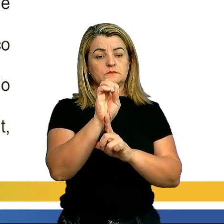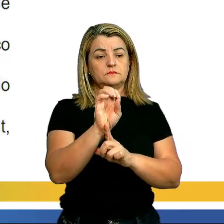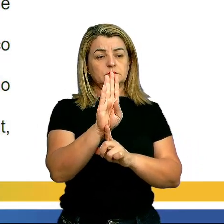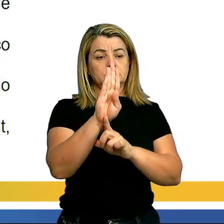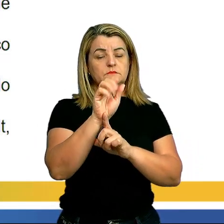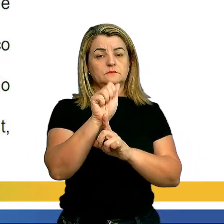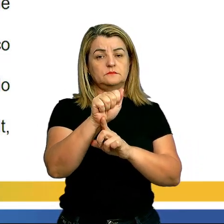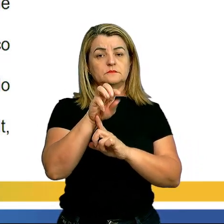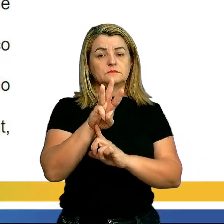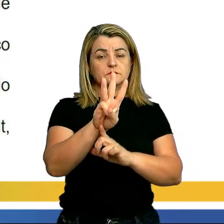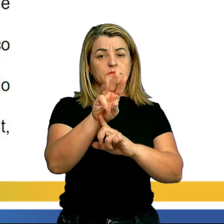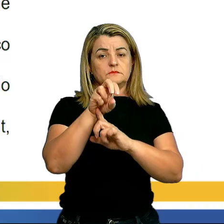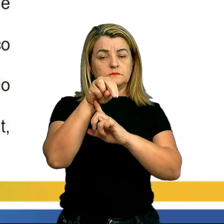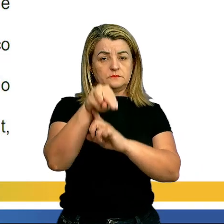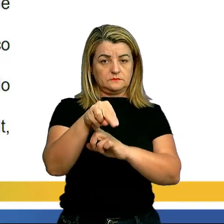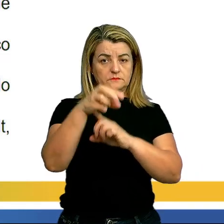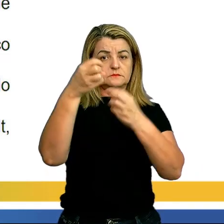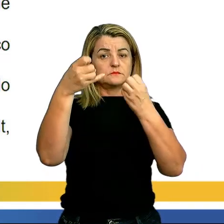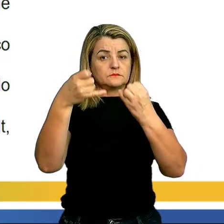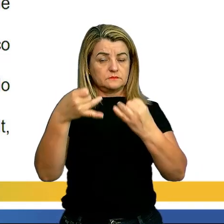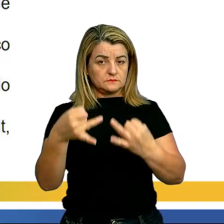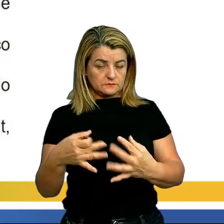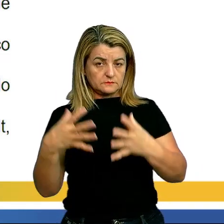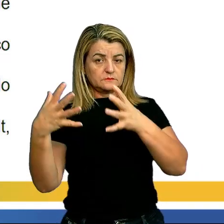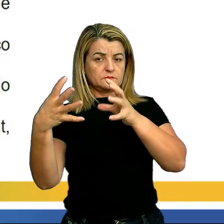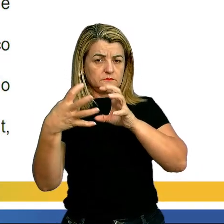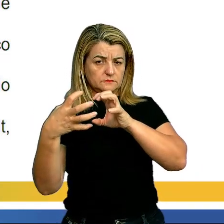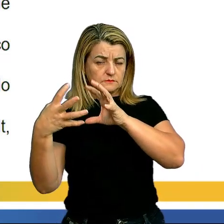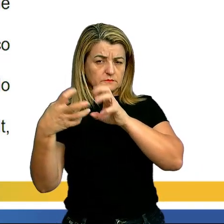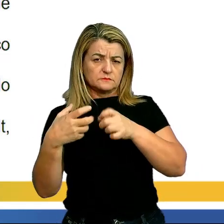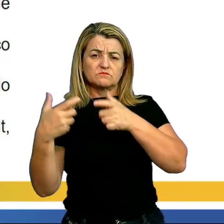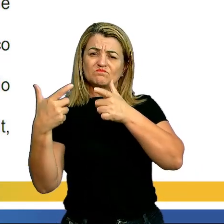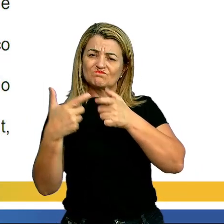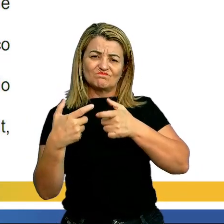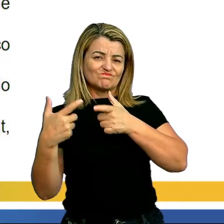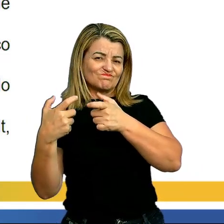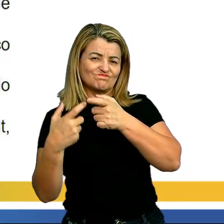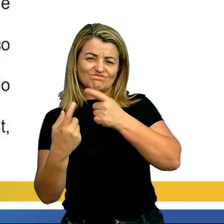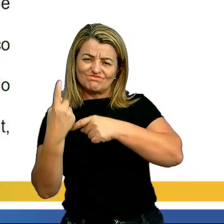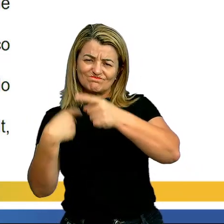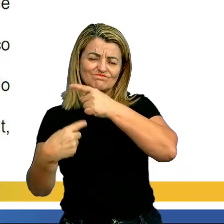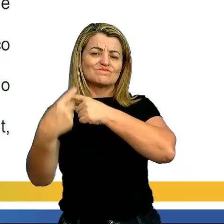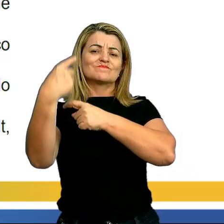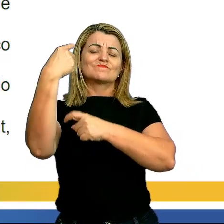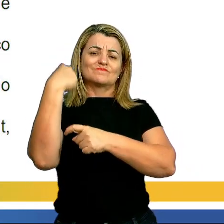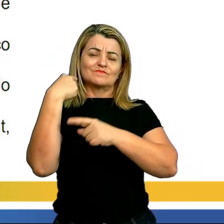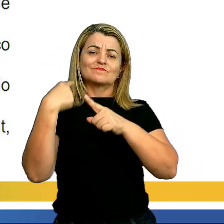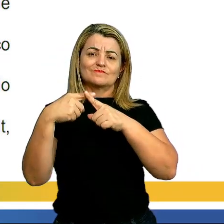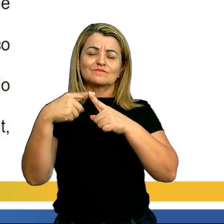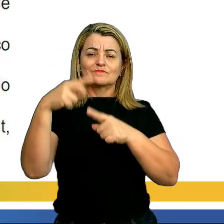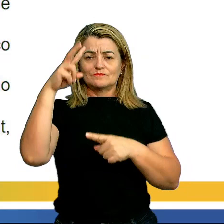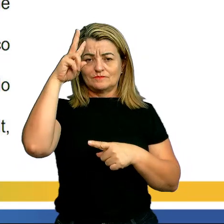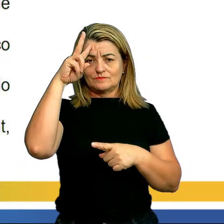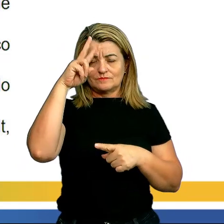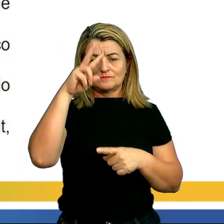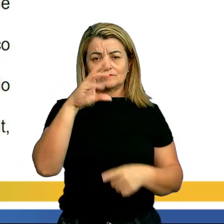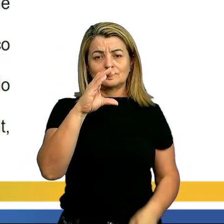história, tá? Geralmente ele vai falar de uma revolução, de uma guerra, de algum acontecimento contemporâneo, porque ele é um historiador